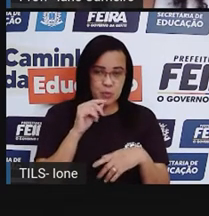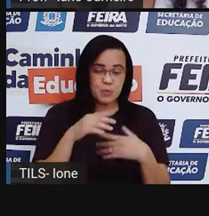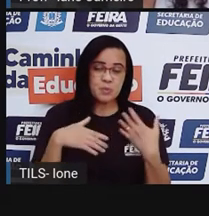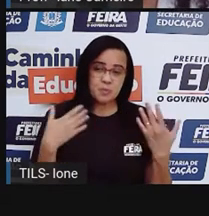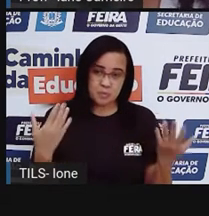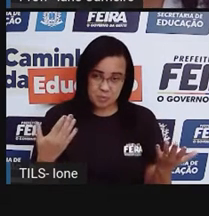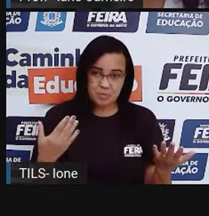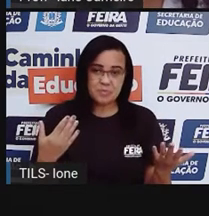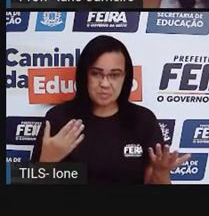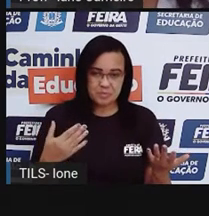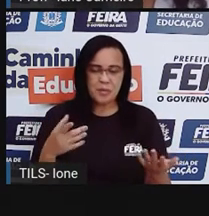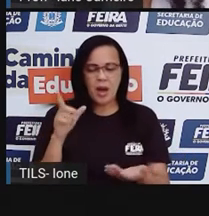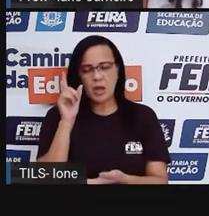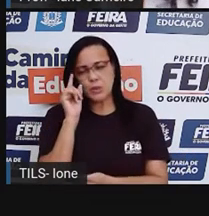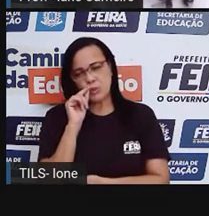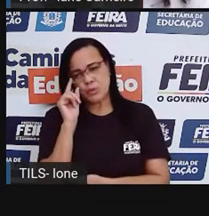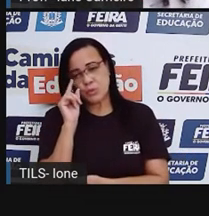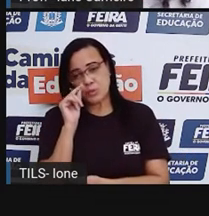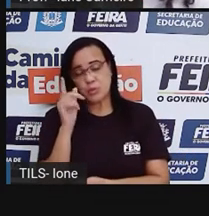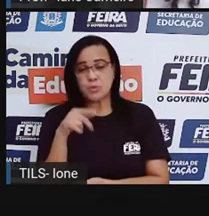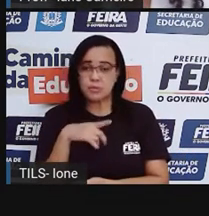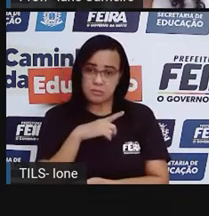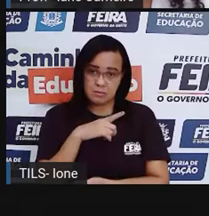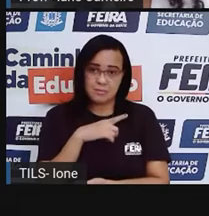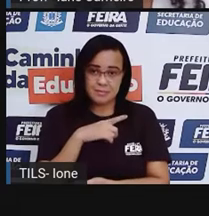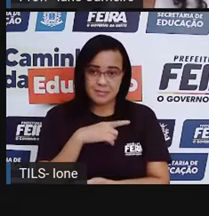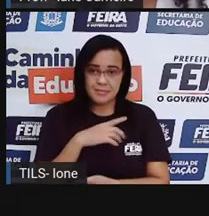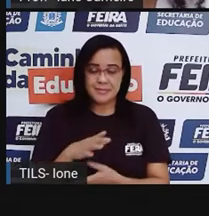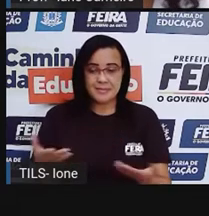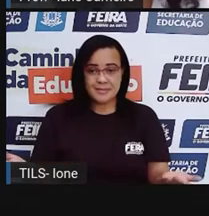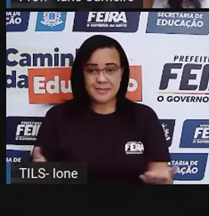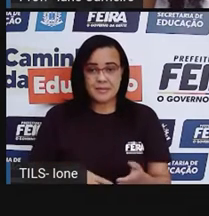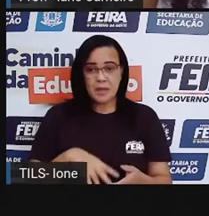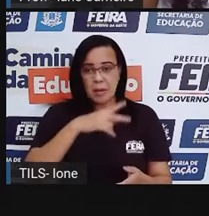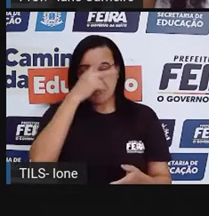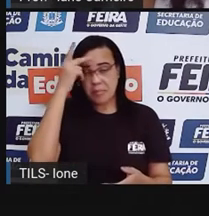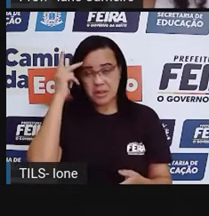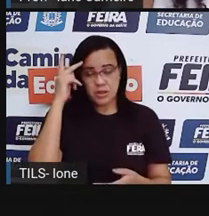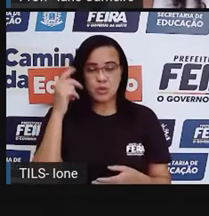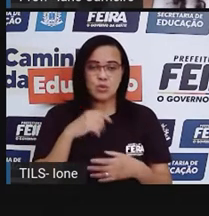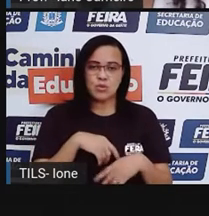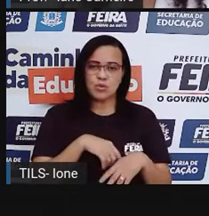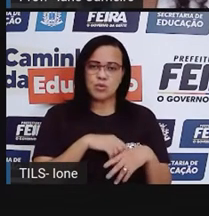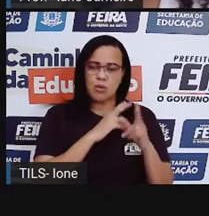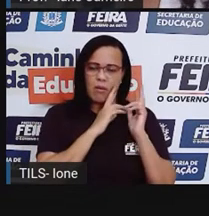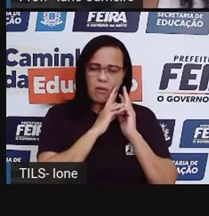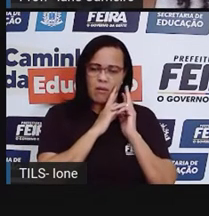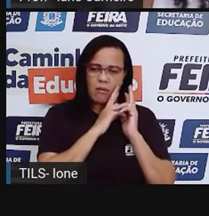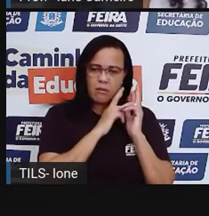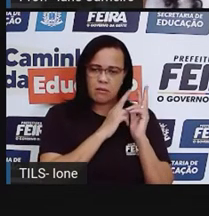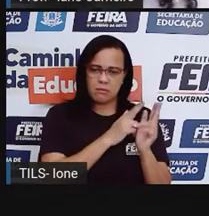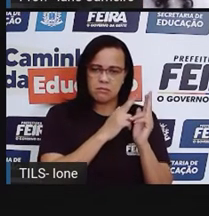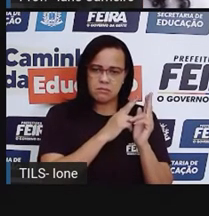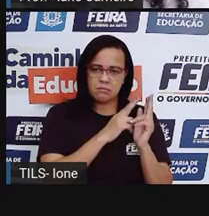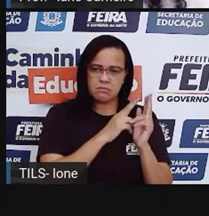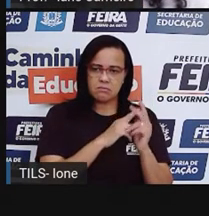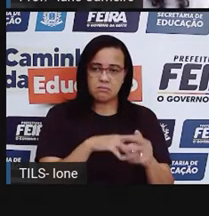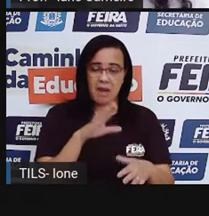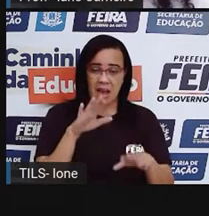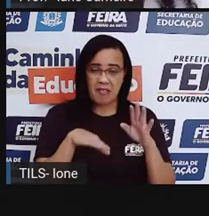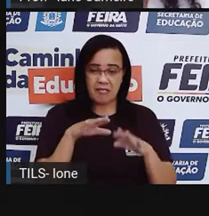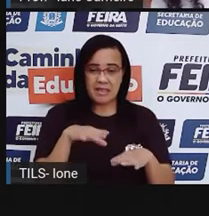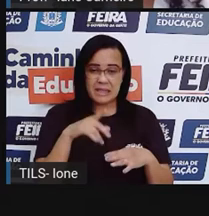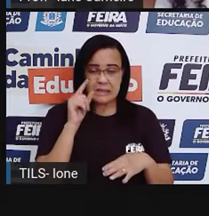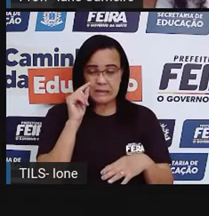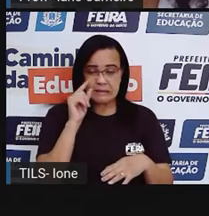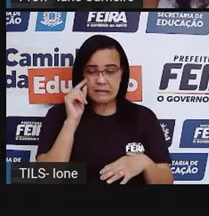está sonolento, né? E tem pessoas que quando estão assim com muito sono, elas ficam mal-humoradas, né?